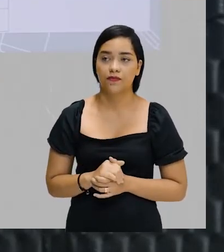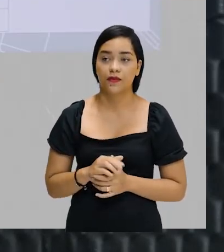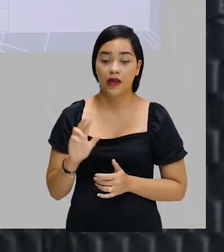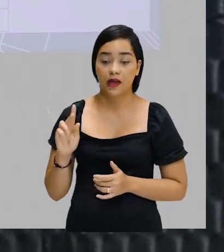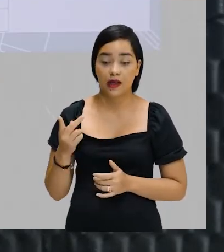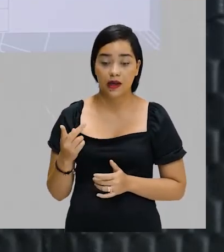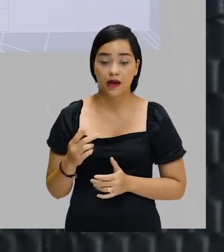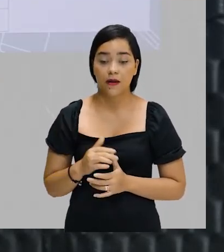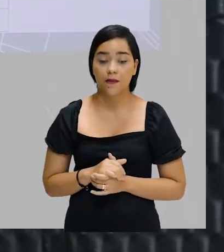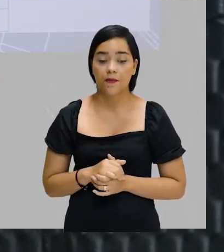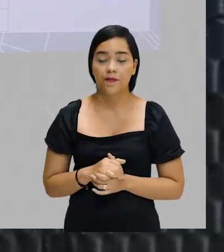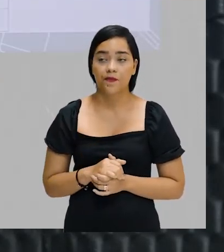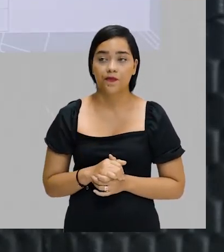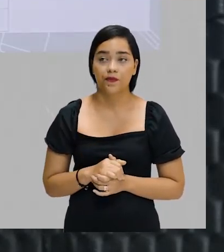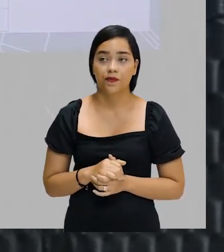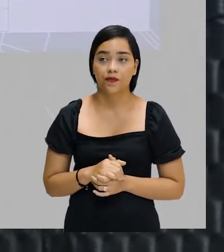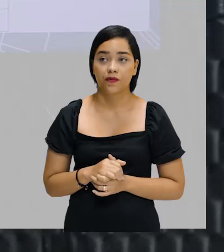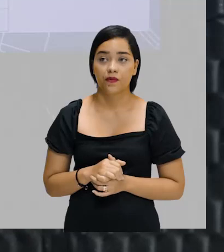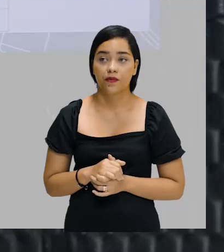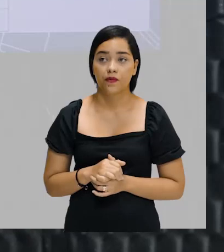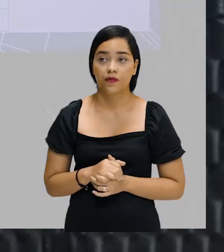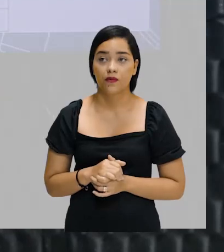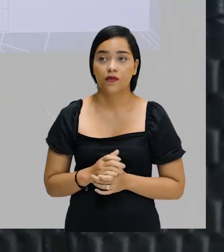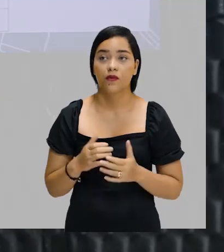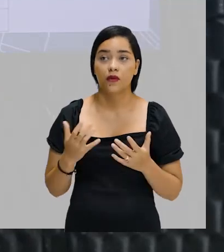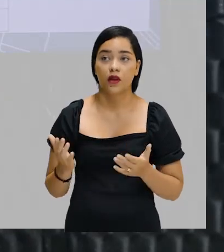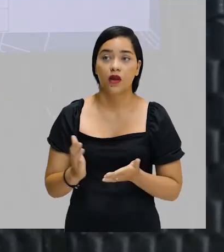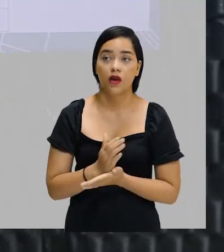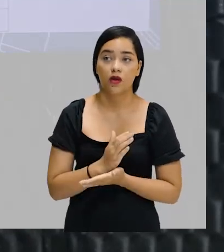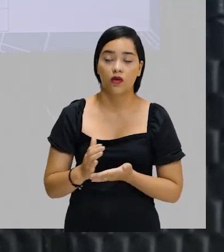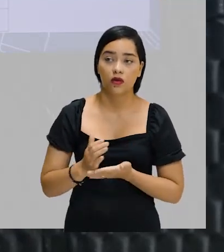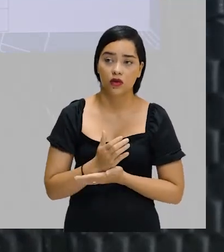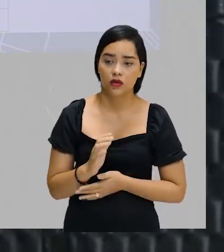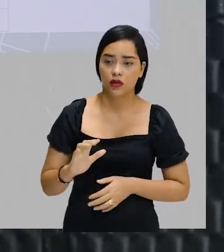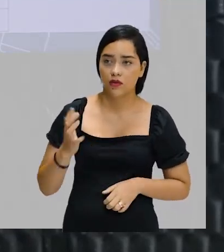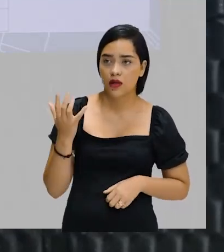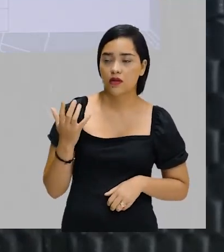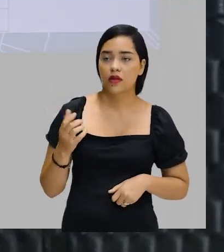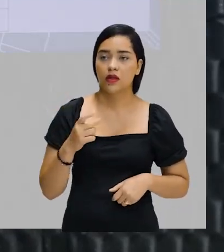H, e assim por diante, turminha. Então, em alguns casos,